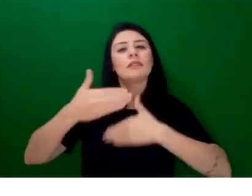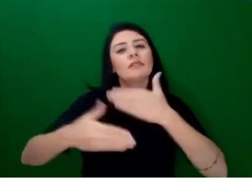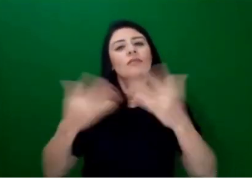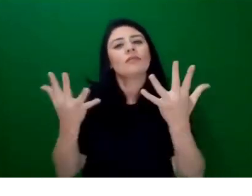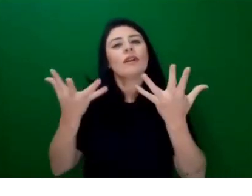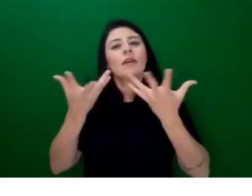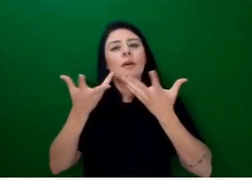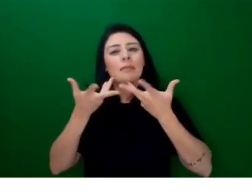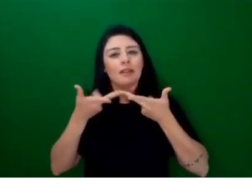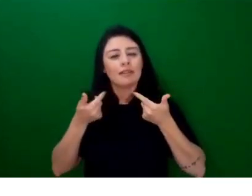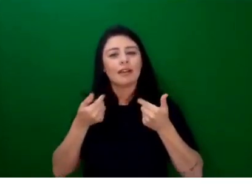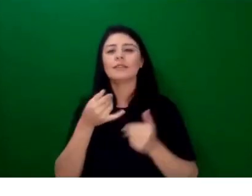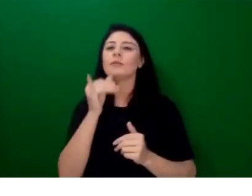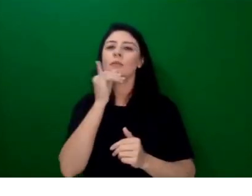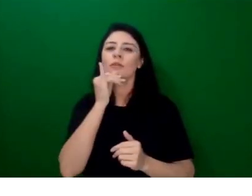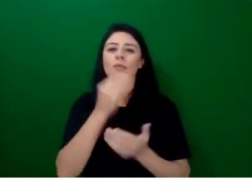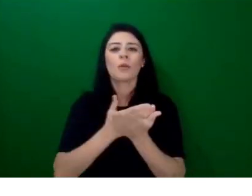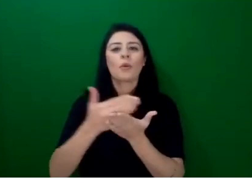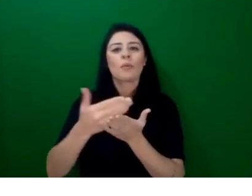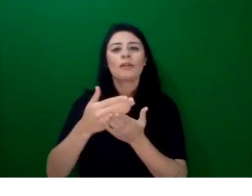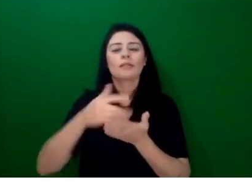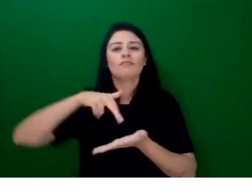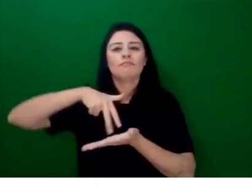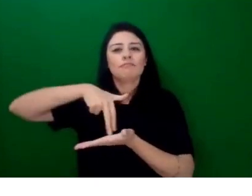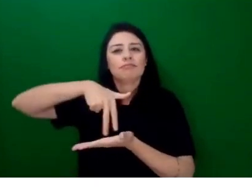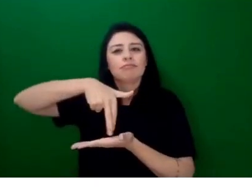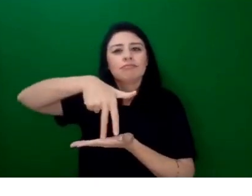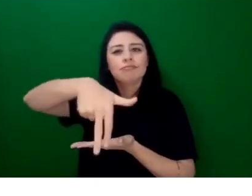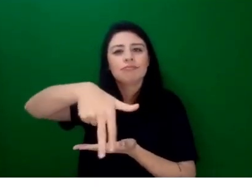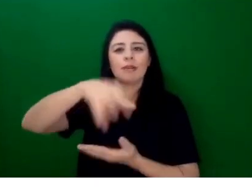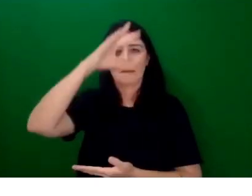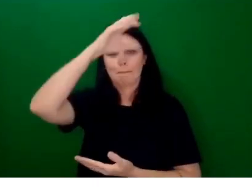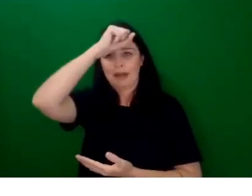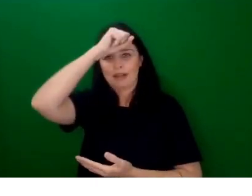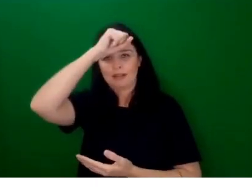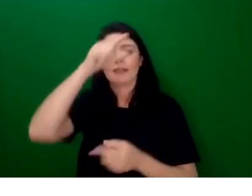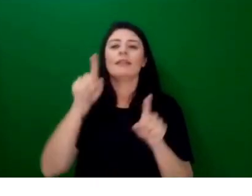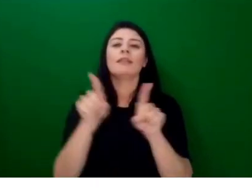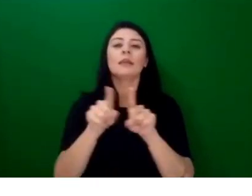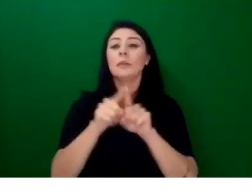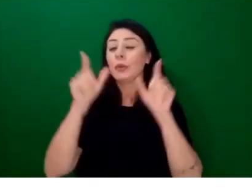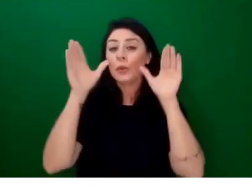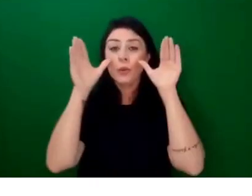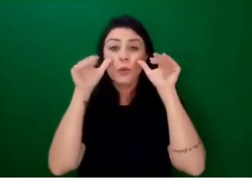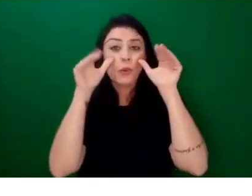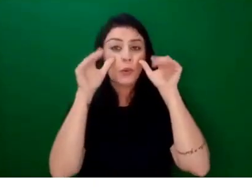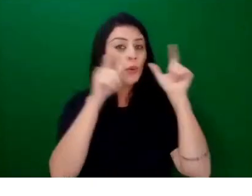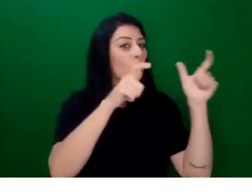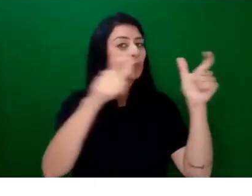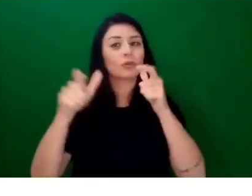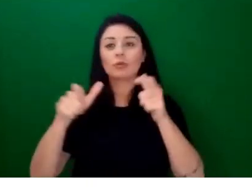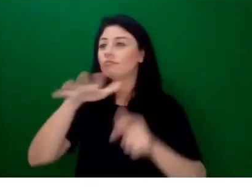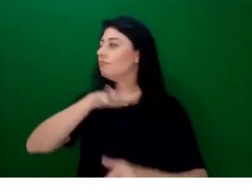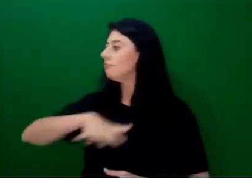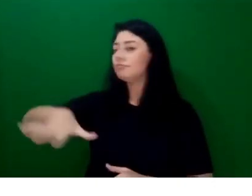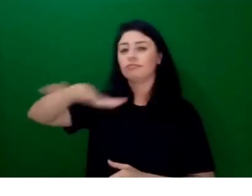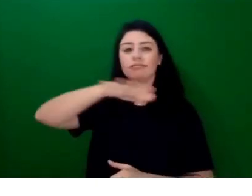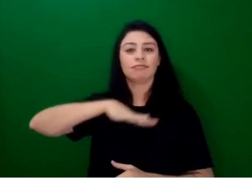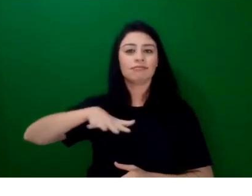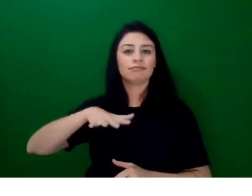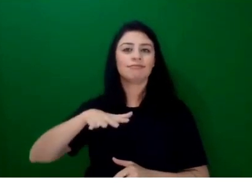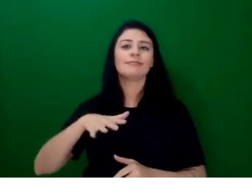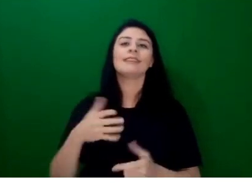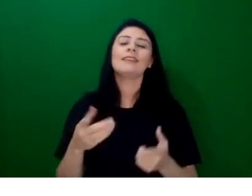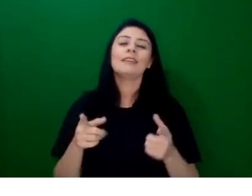habilidades. Ele começa a aprender a andar, ele fica bastante curioso com o ambiente ao seu